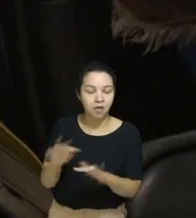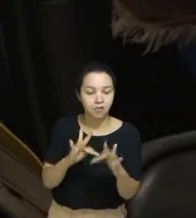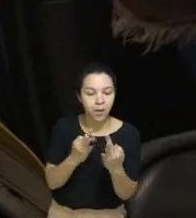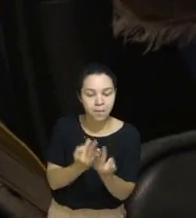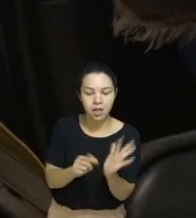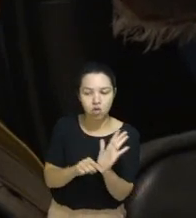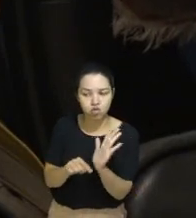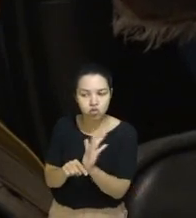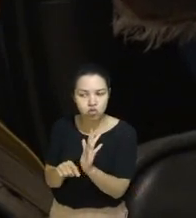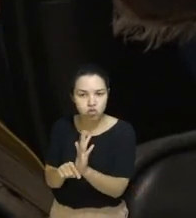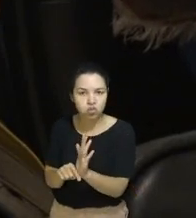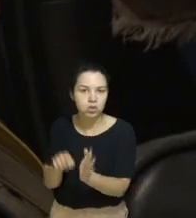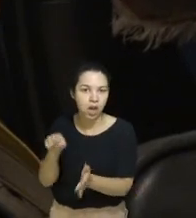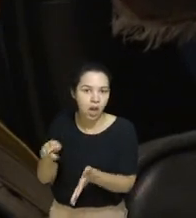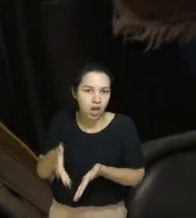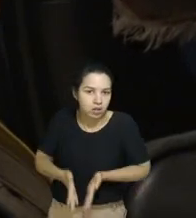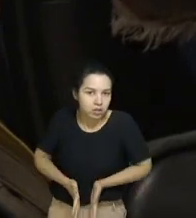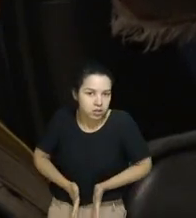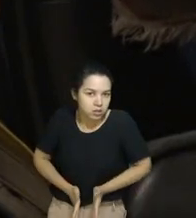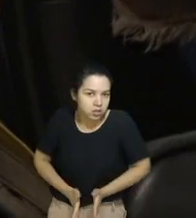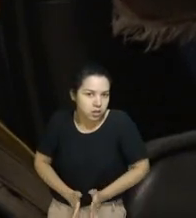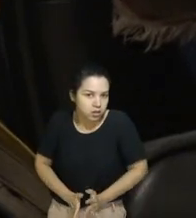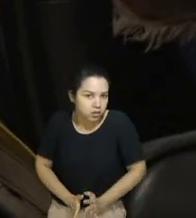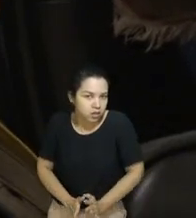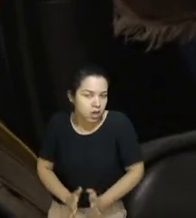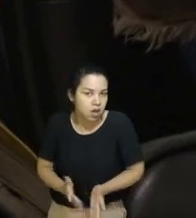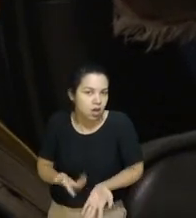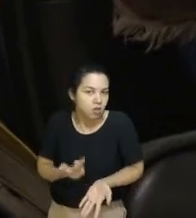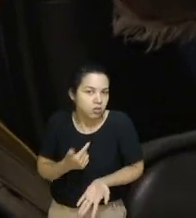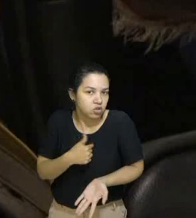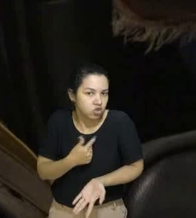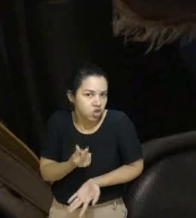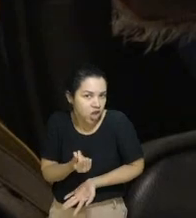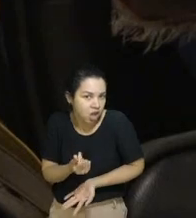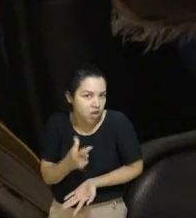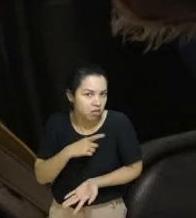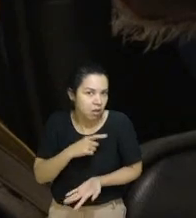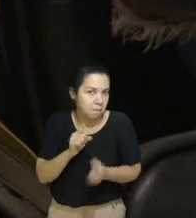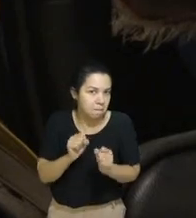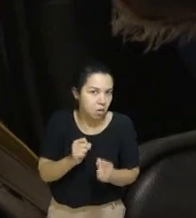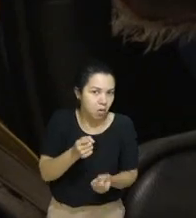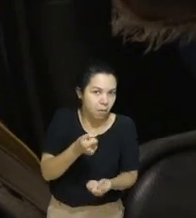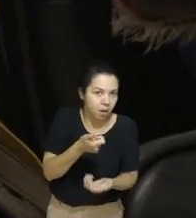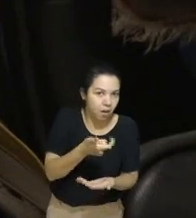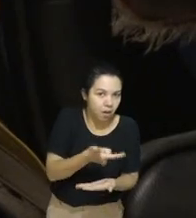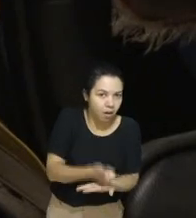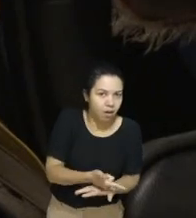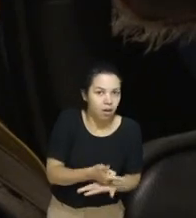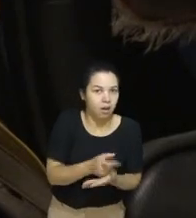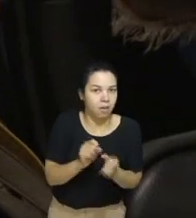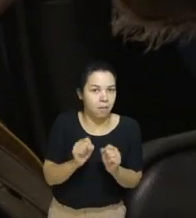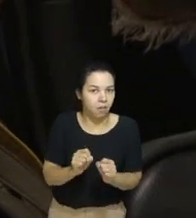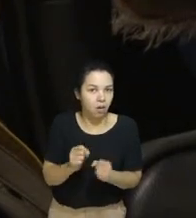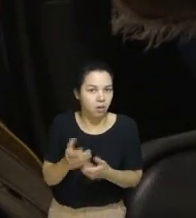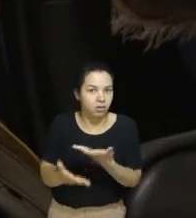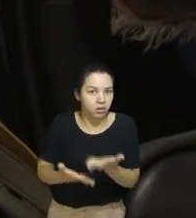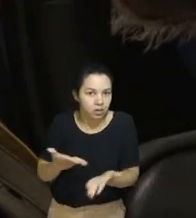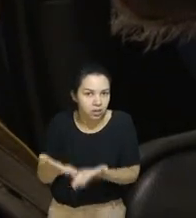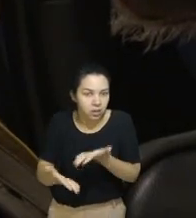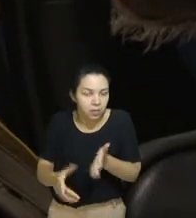que nasceu com uma... que tem dinheiro, que pode pagar, que pode fazer o tratamento dele desde o